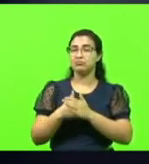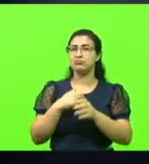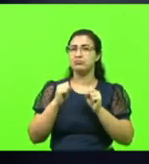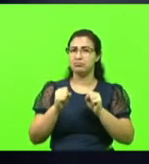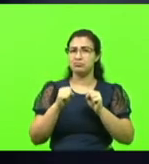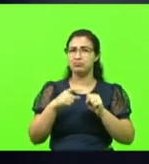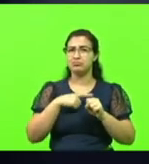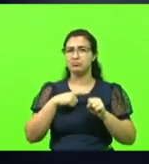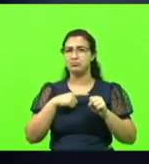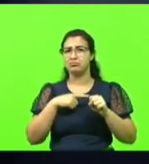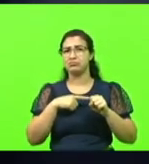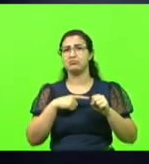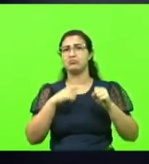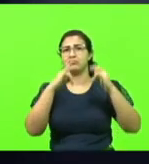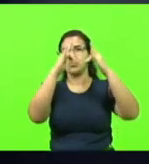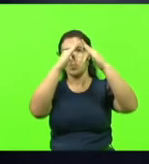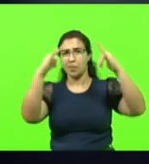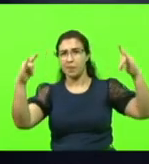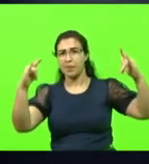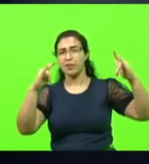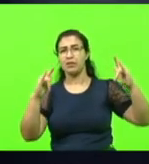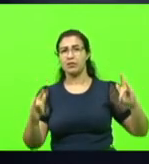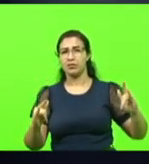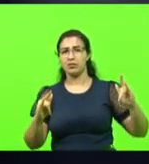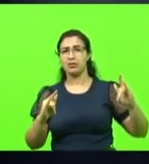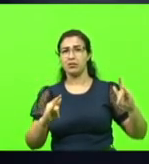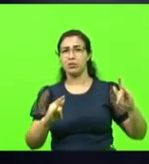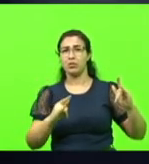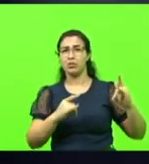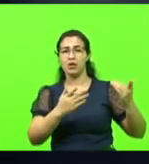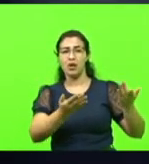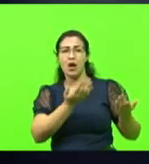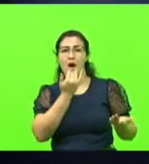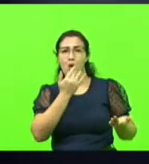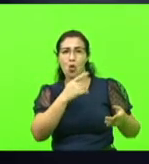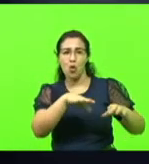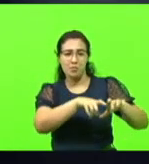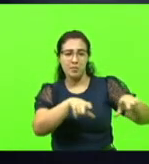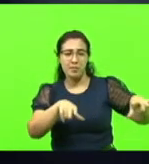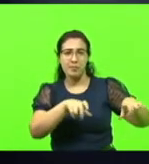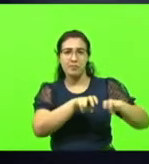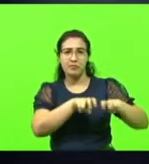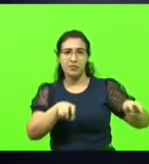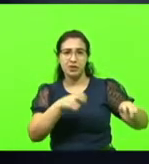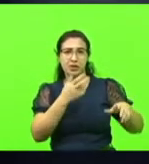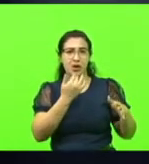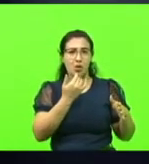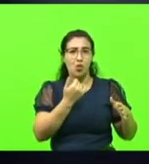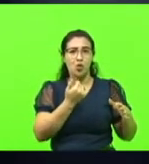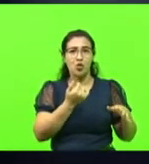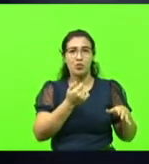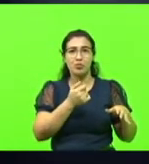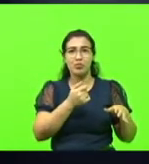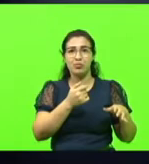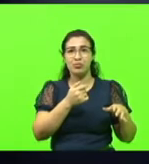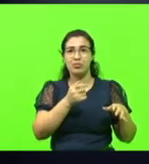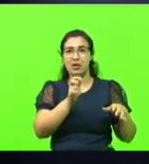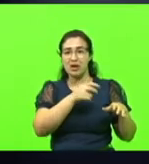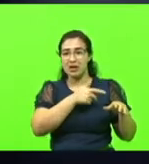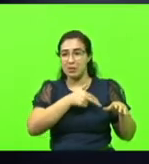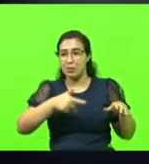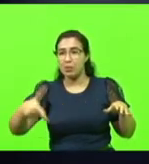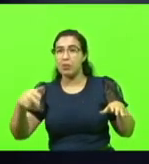o refeitório às salas de aula, porque quando chove o pessoal sai correndo e muitos escorregam e